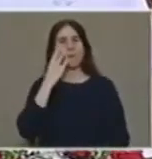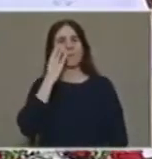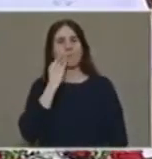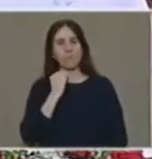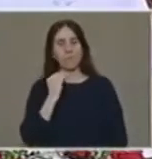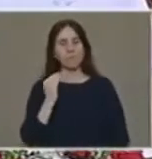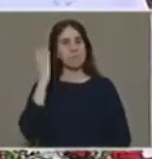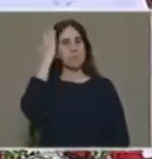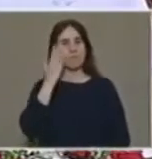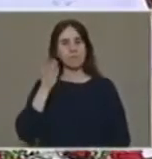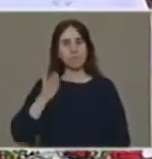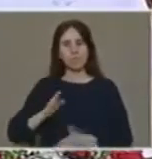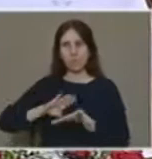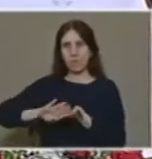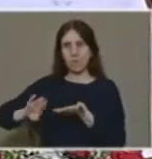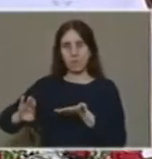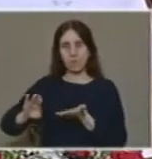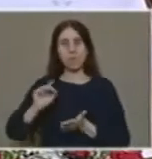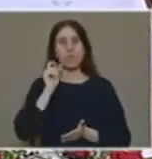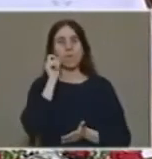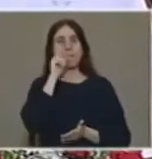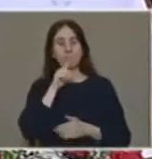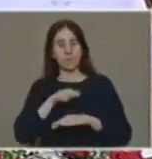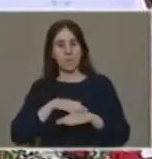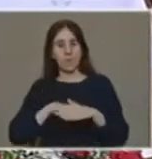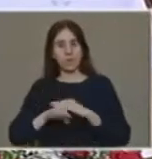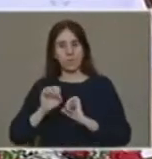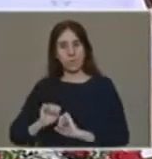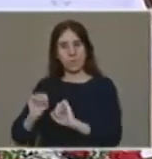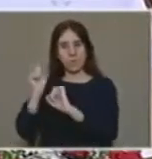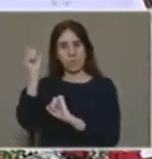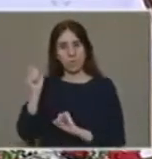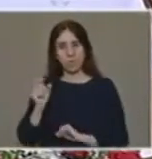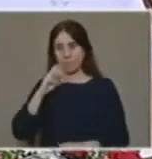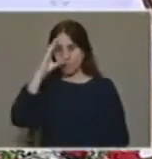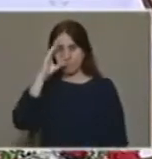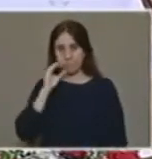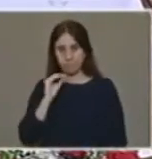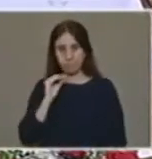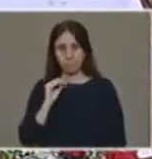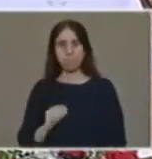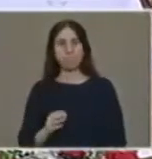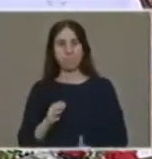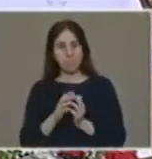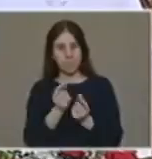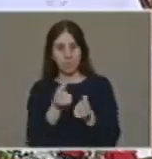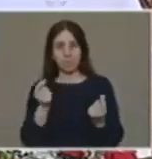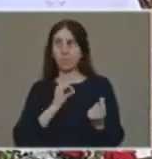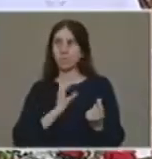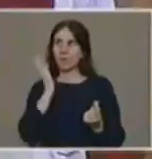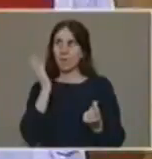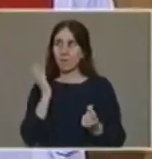o santo e o justo, e pelos que agem contra ele por ignorância, oremos ao